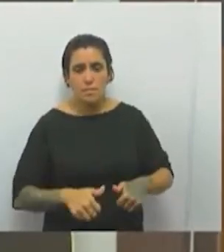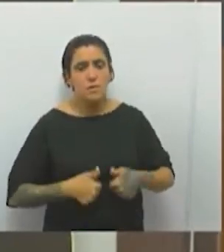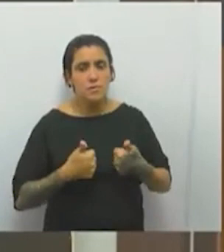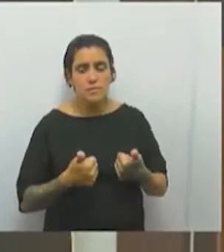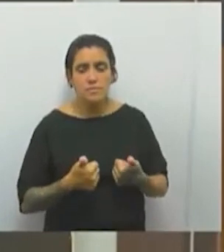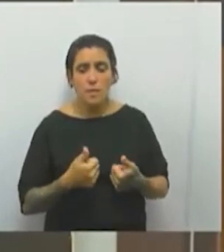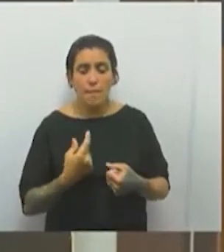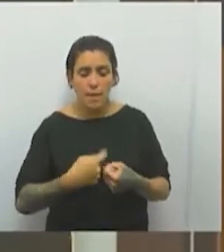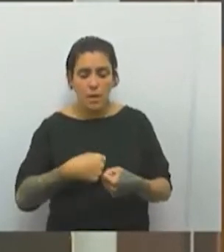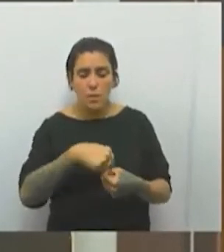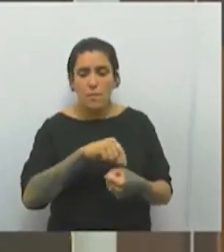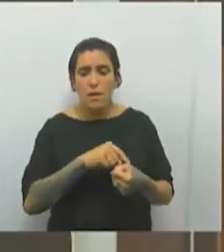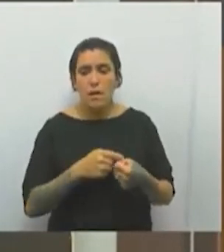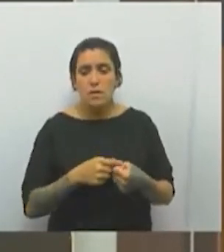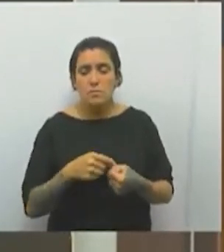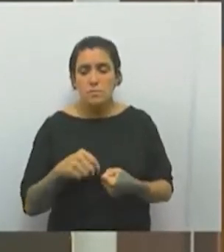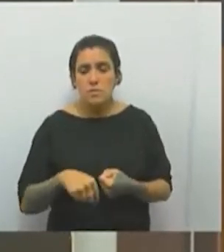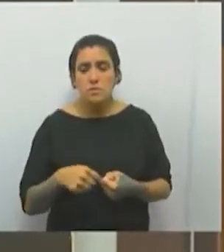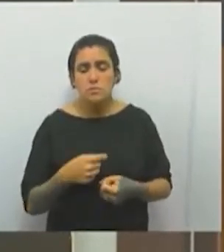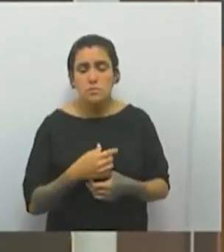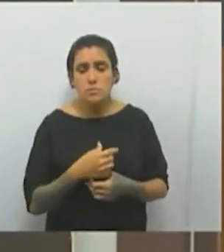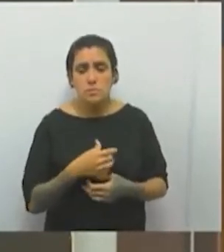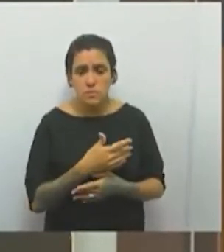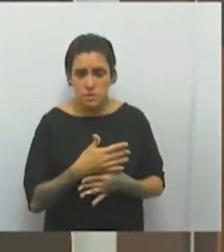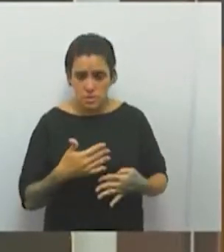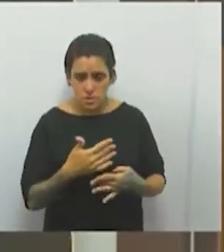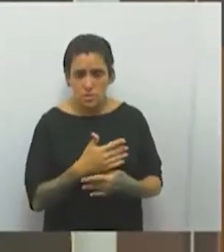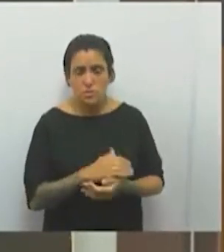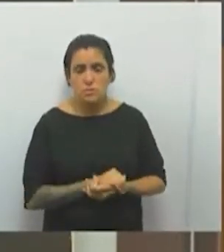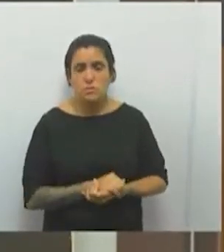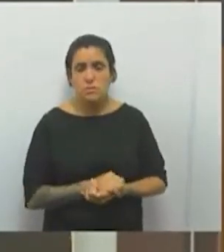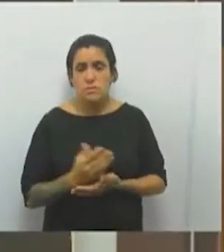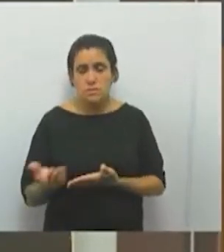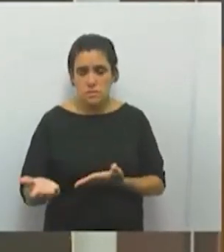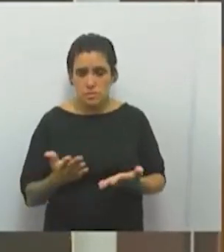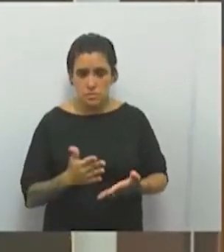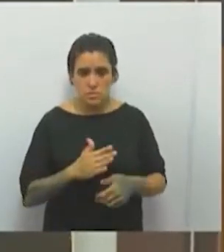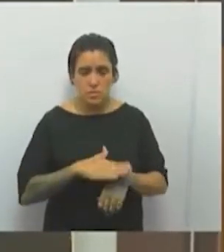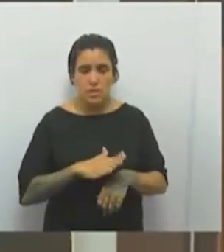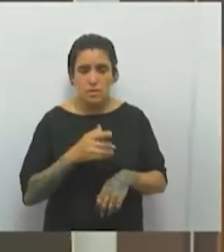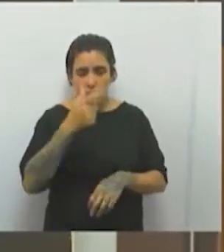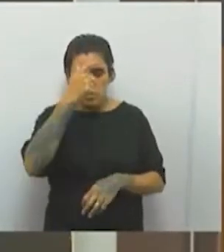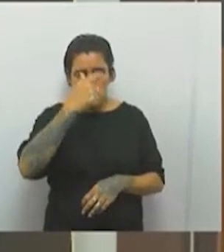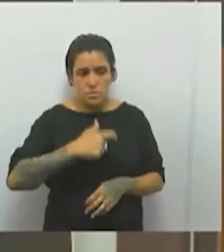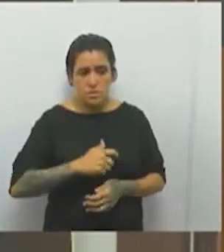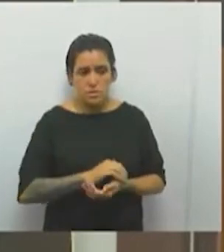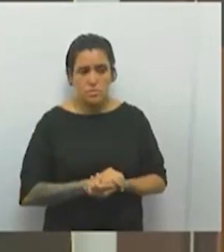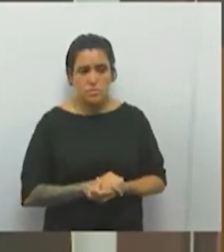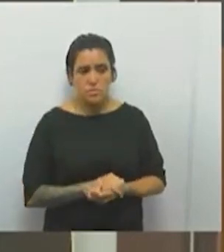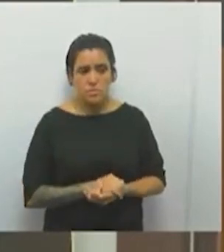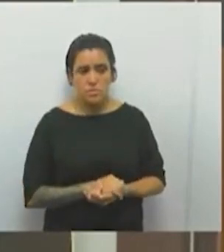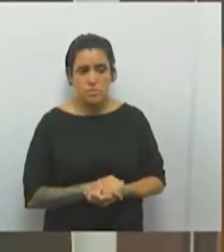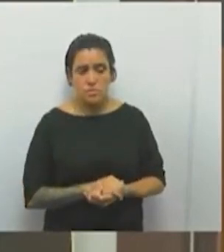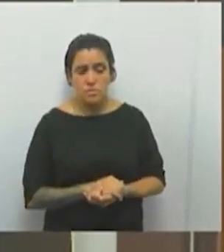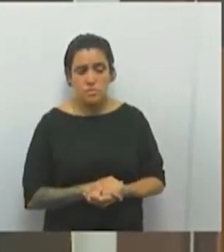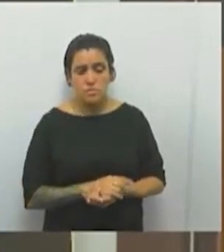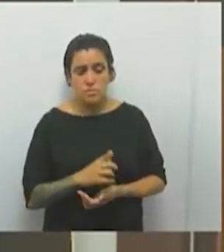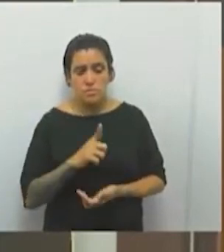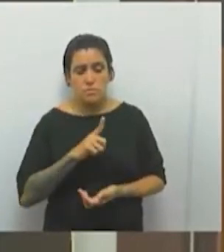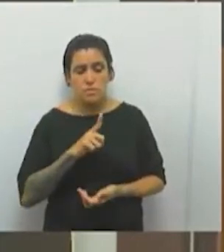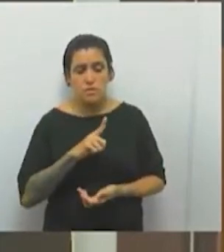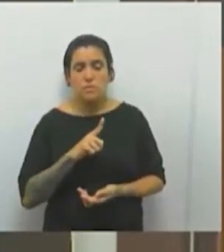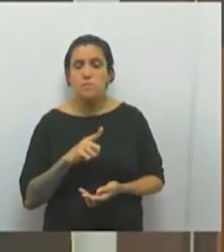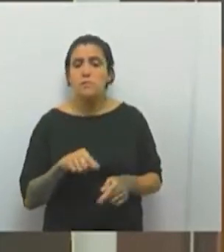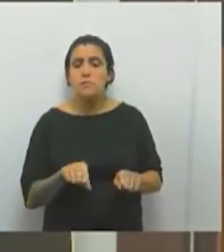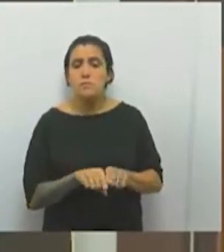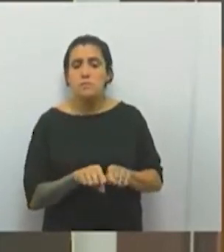os bairros do nosso município e trazendo mais dignidade para nossa população tivemos também eh